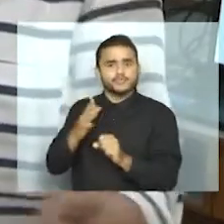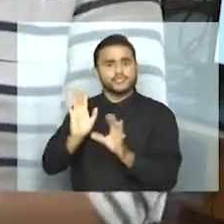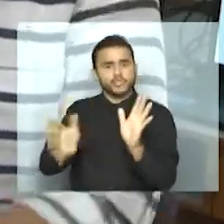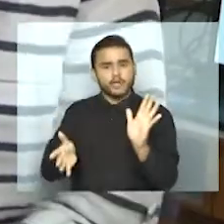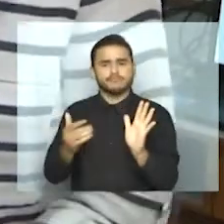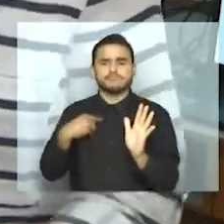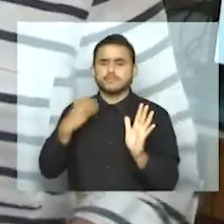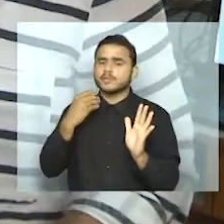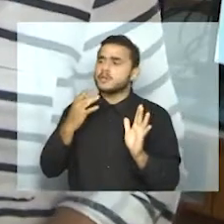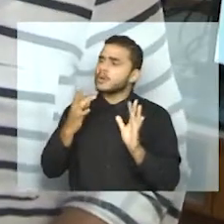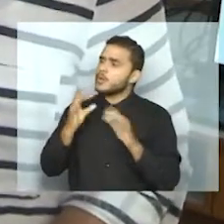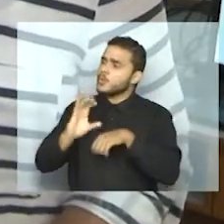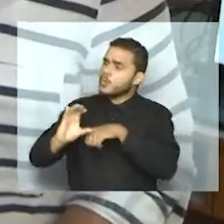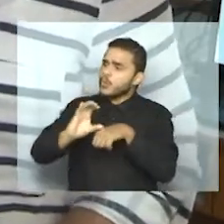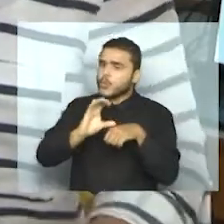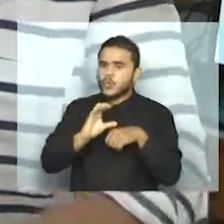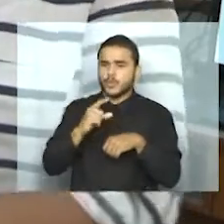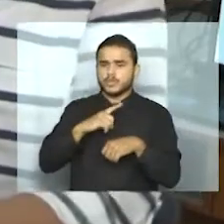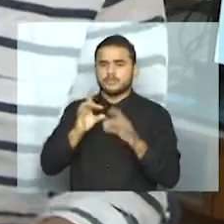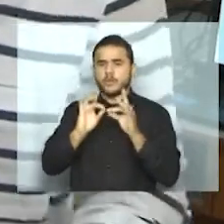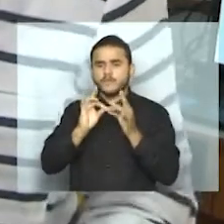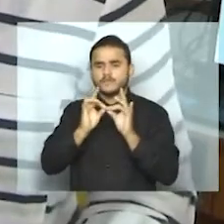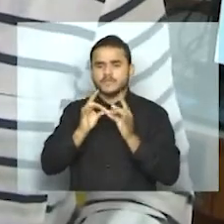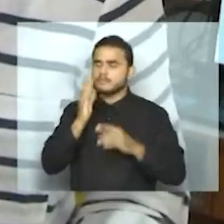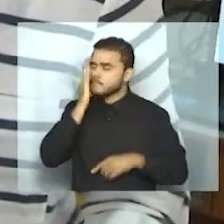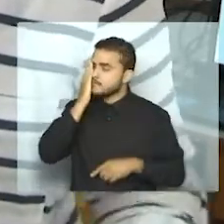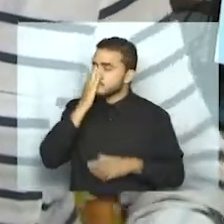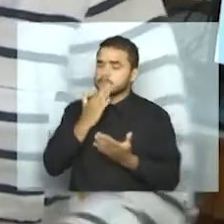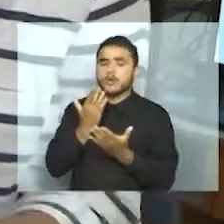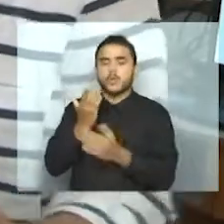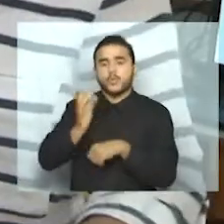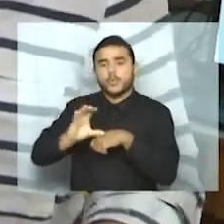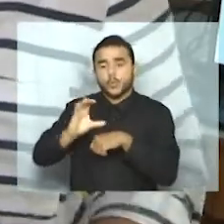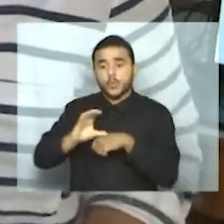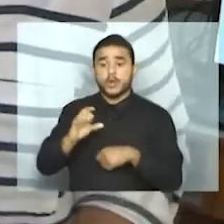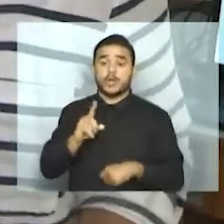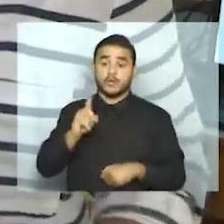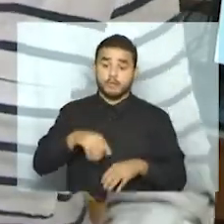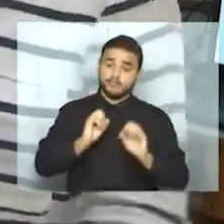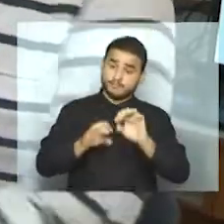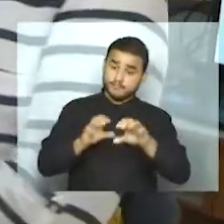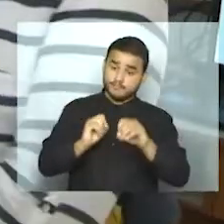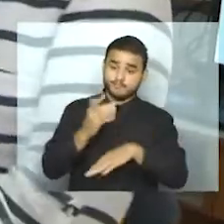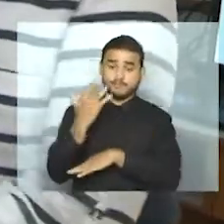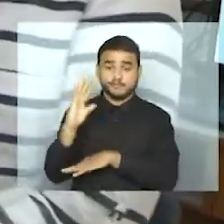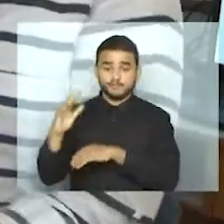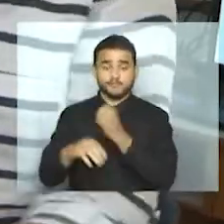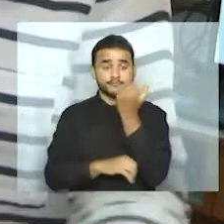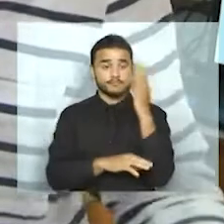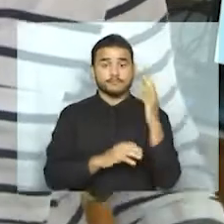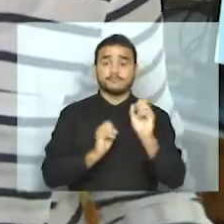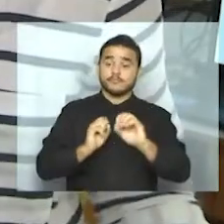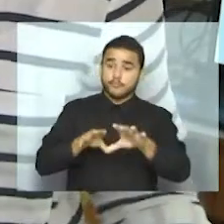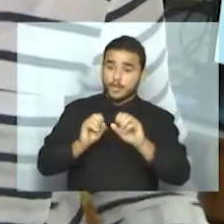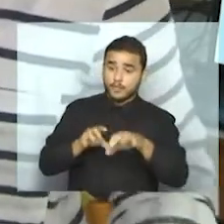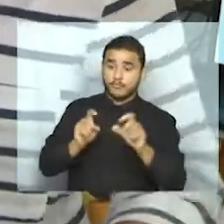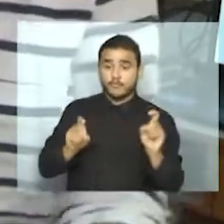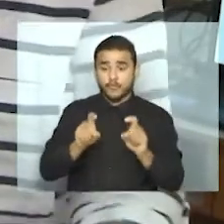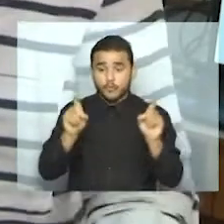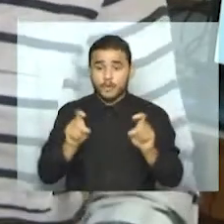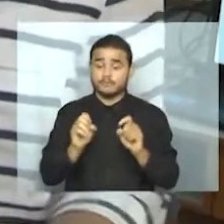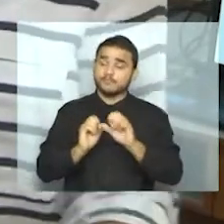crianças no contraturno escolar. Entre as aulas ofertadas estão de educação ambiental, informática,